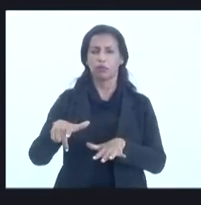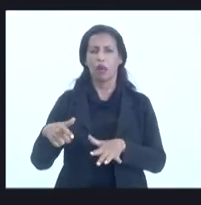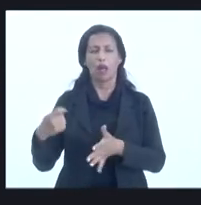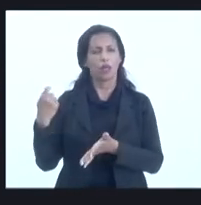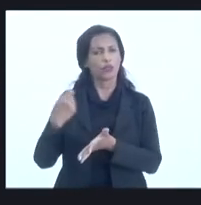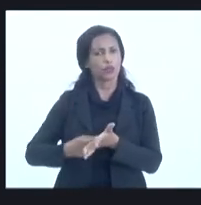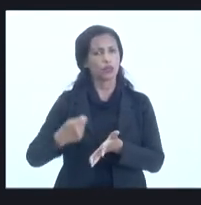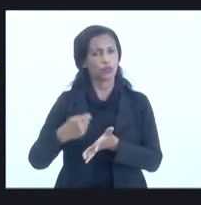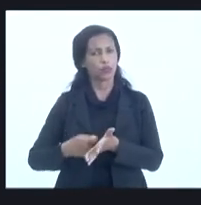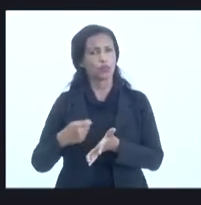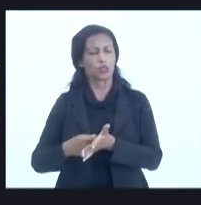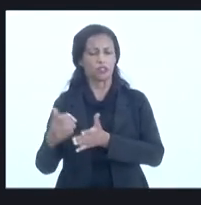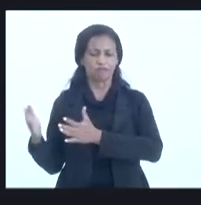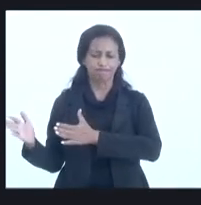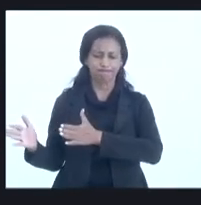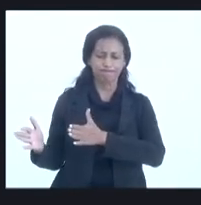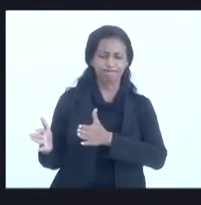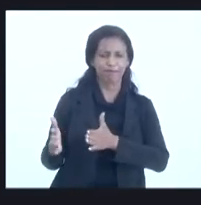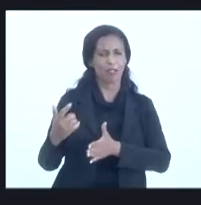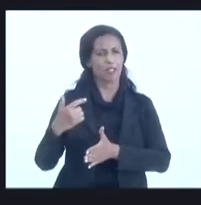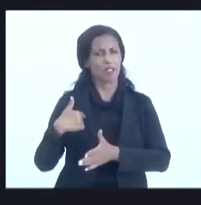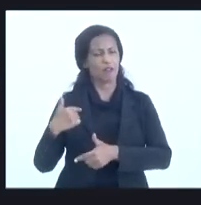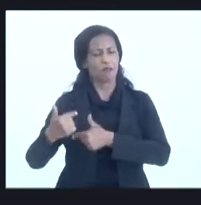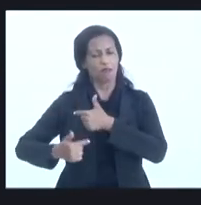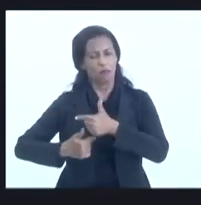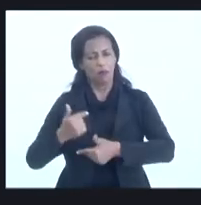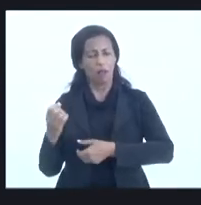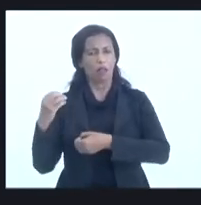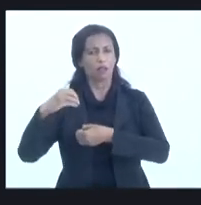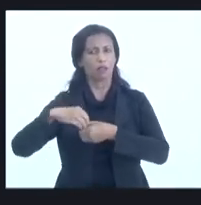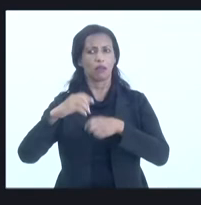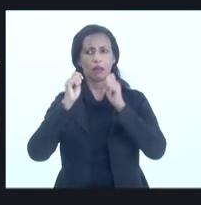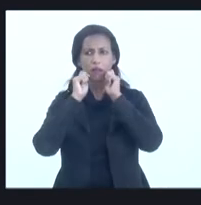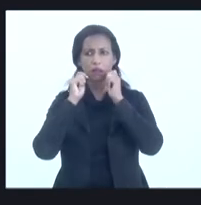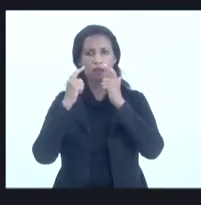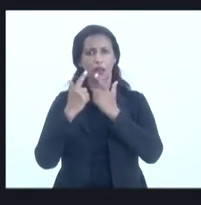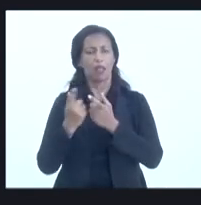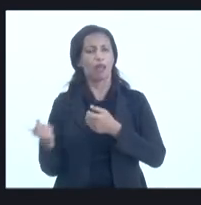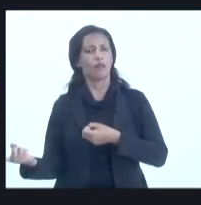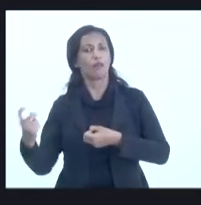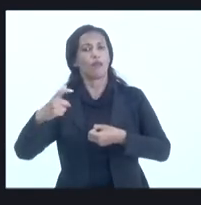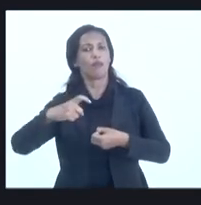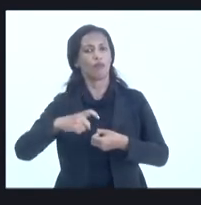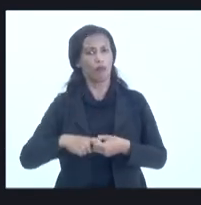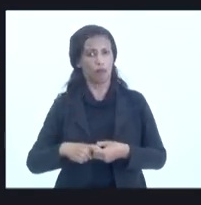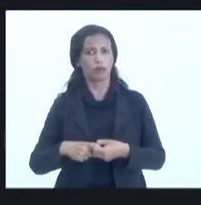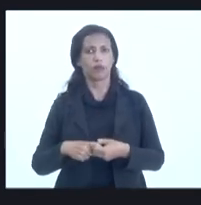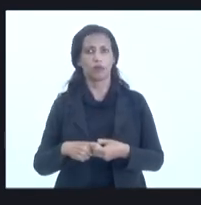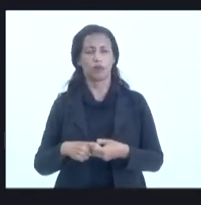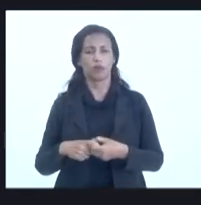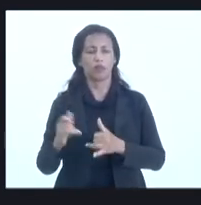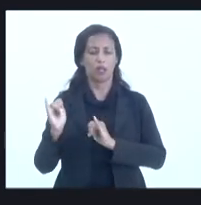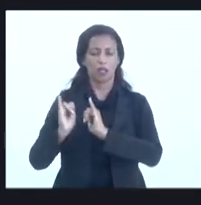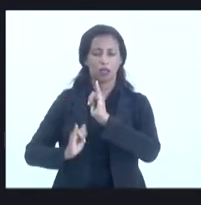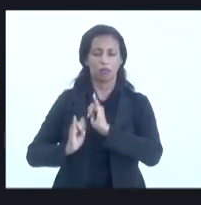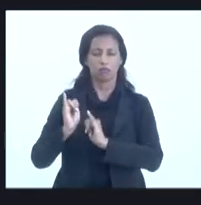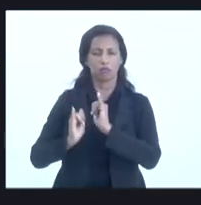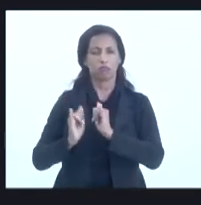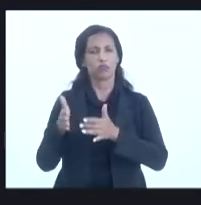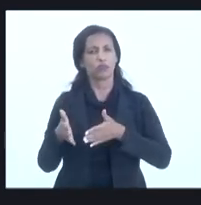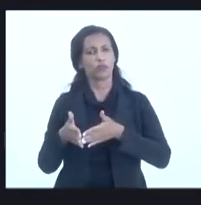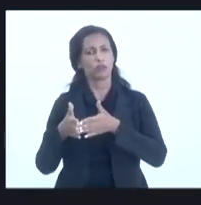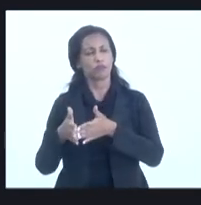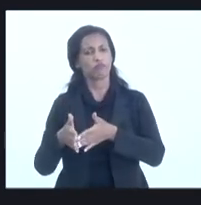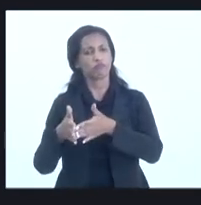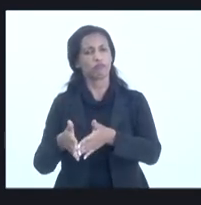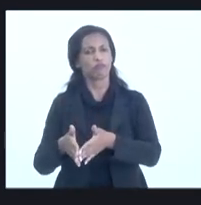lutas que eu venho travando aqui dentro da casa, é a retomada, não é, da indústria naval,